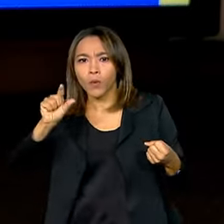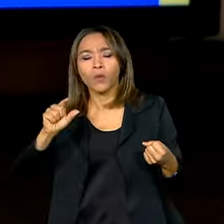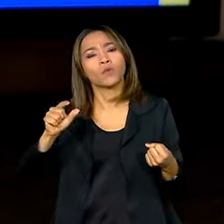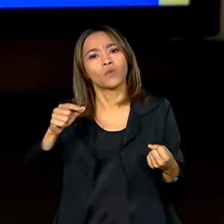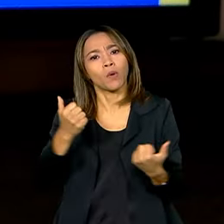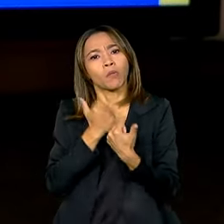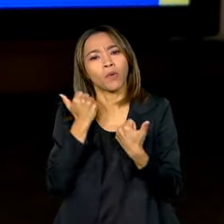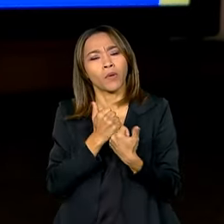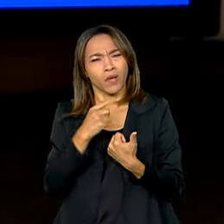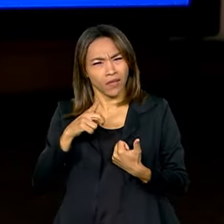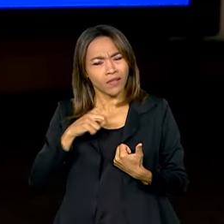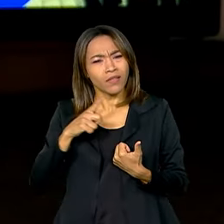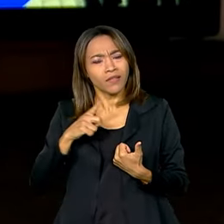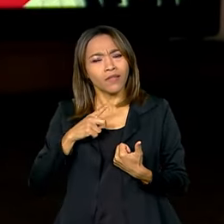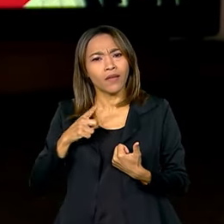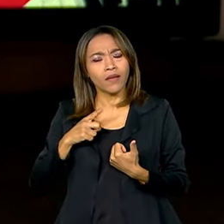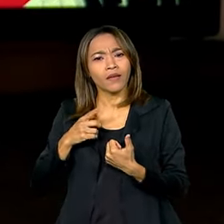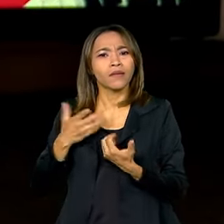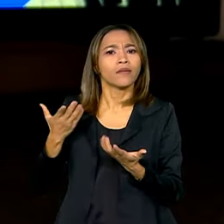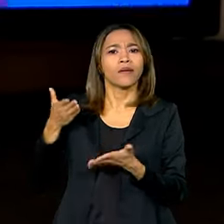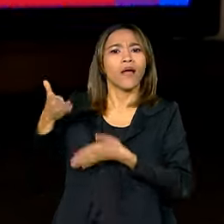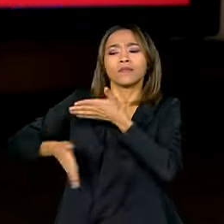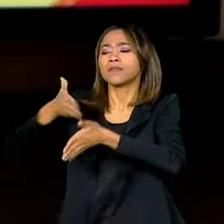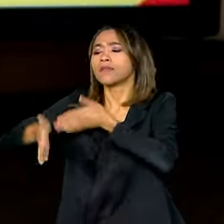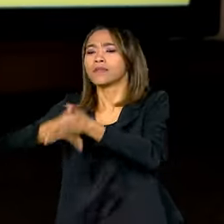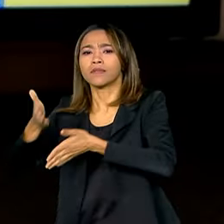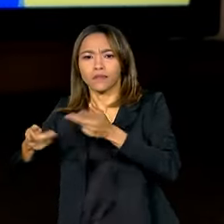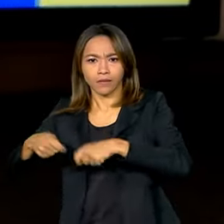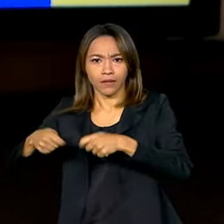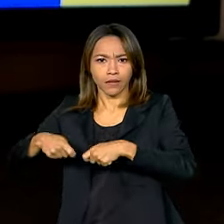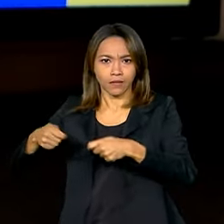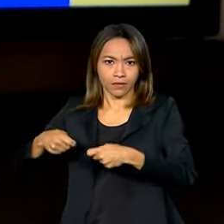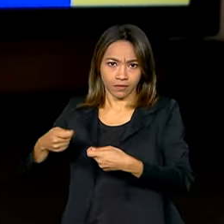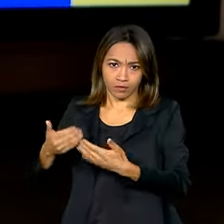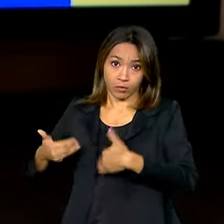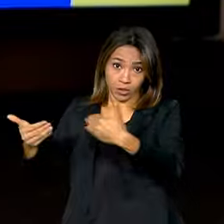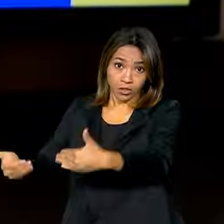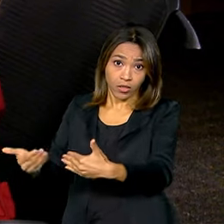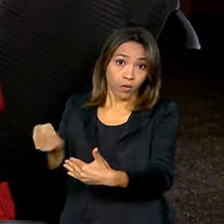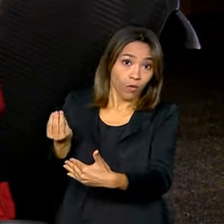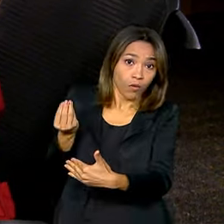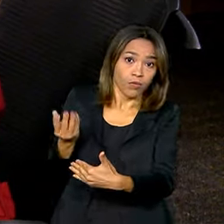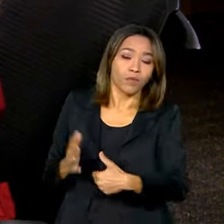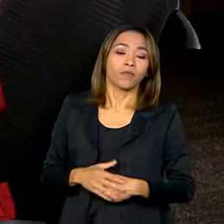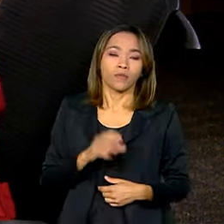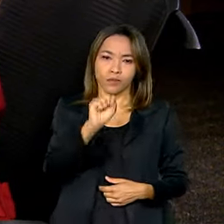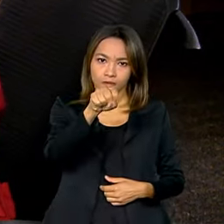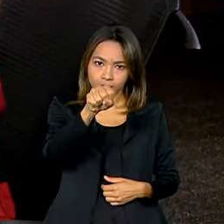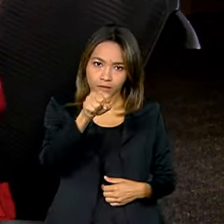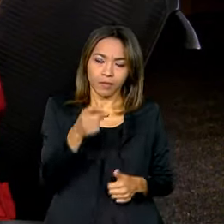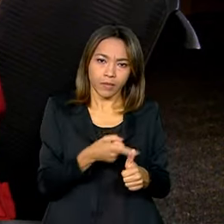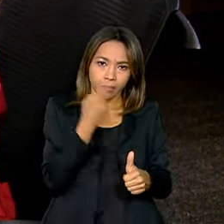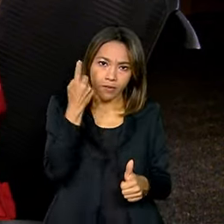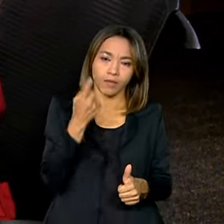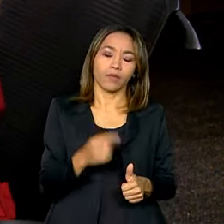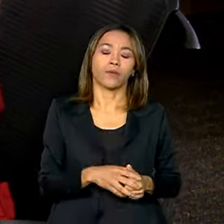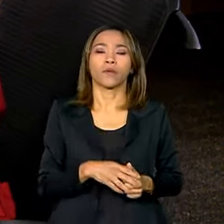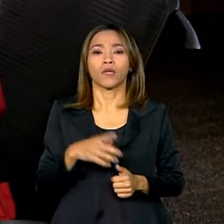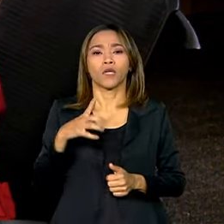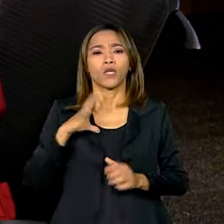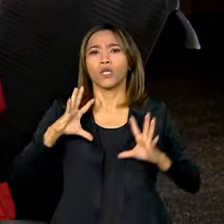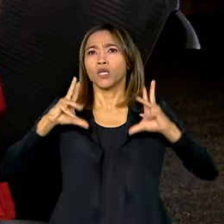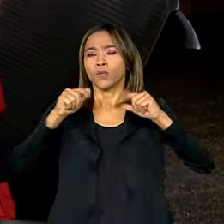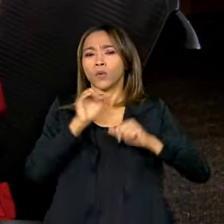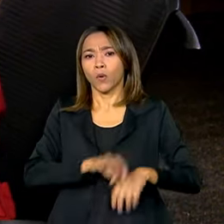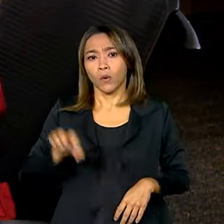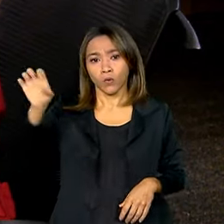há algum canal no Ministério, ministro, que ele possa acessar? Sim, tanto ele pode... Primeiro, nós temos em todos os estados